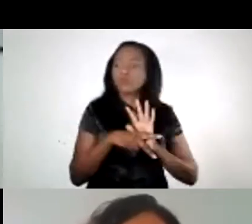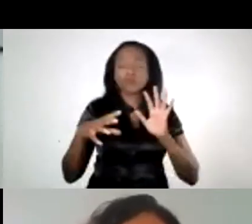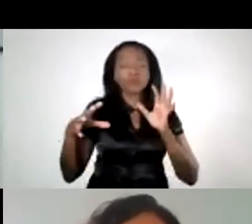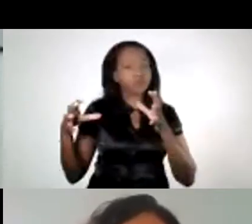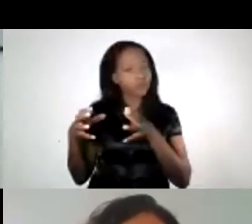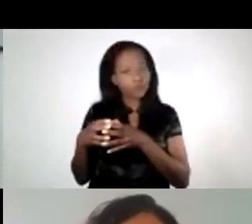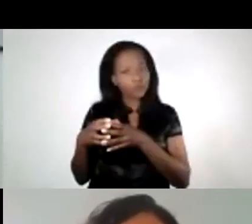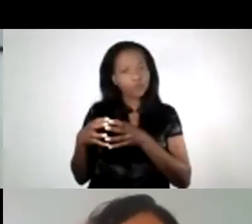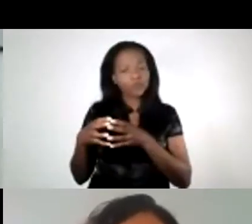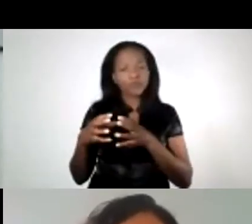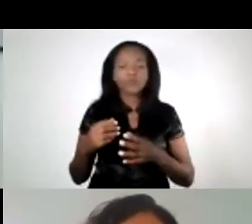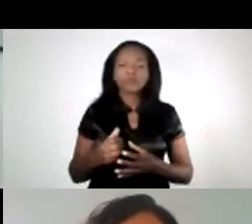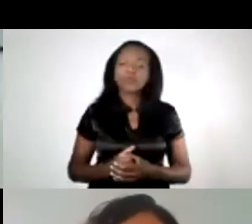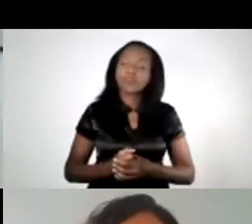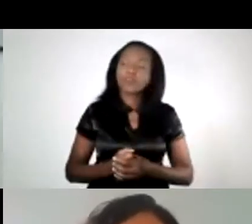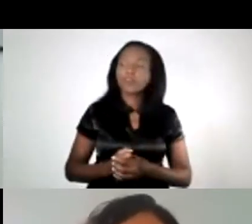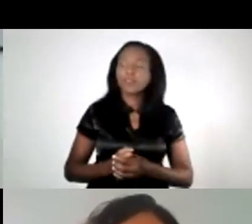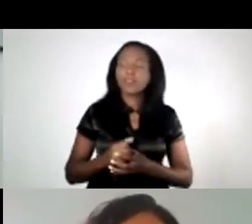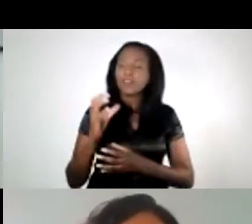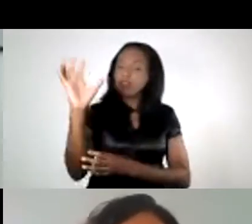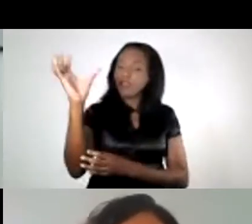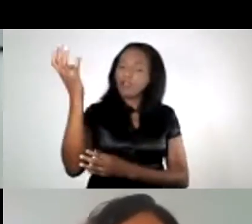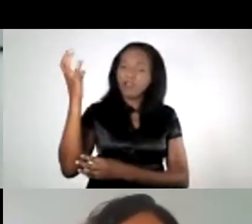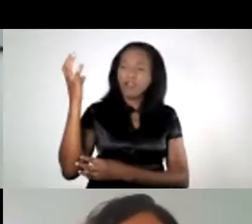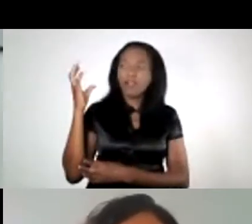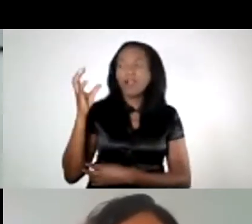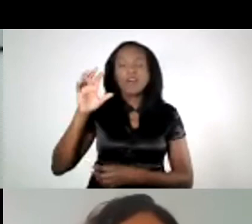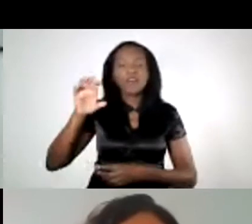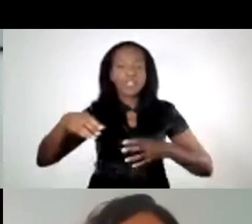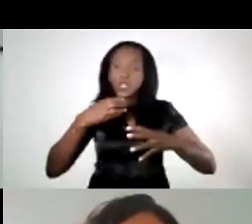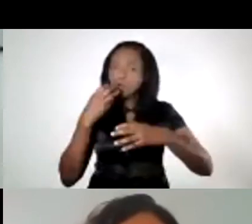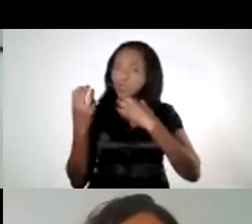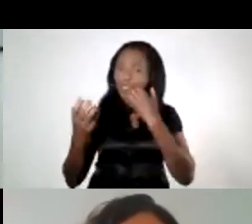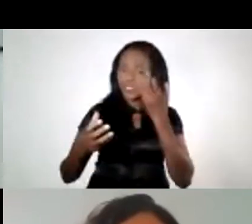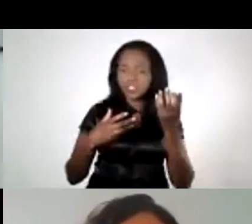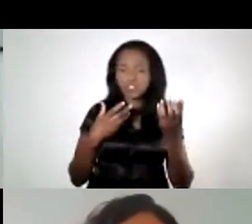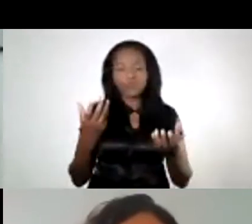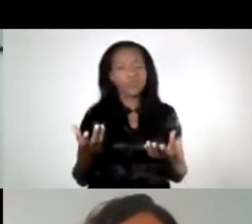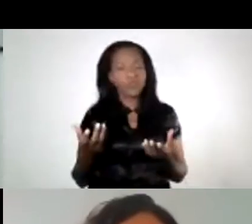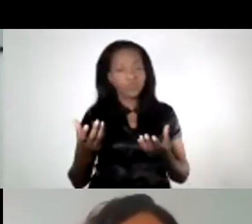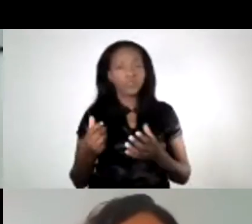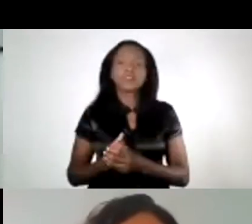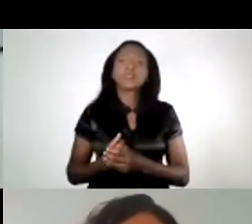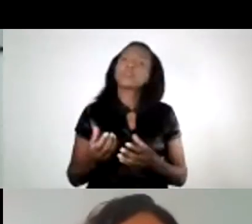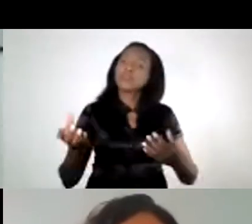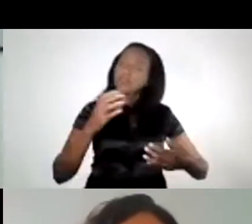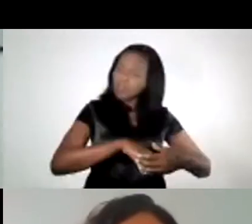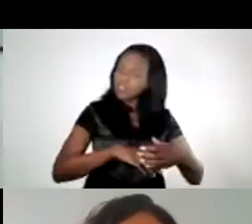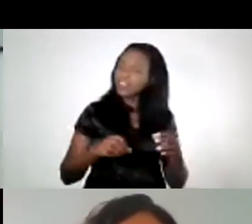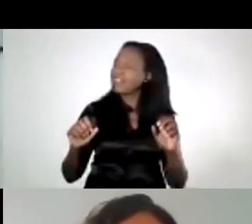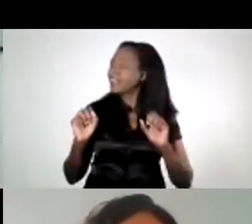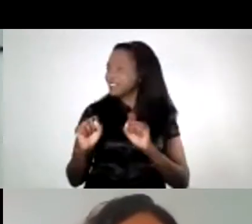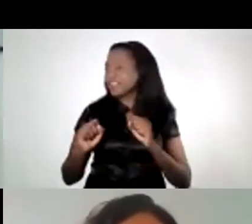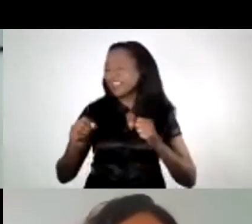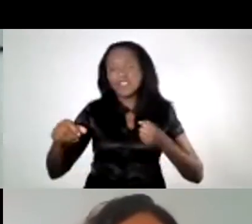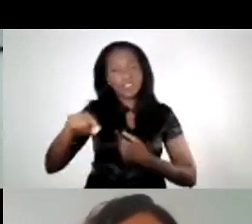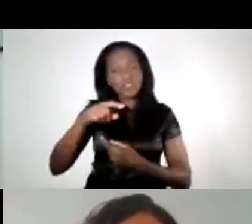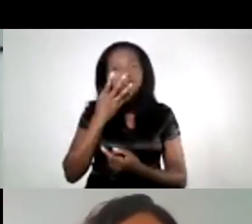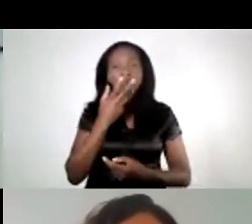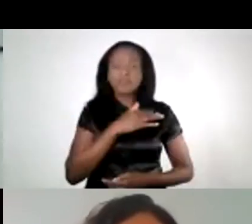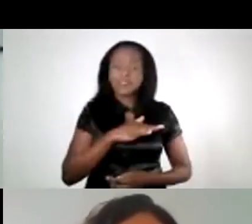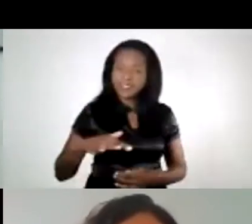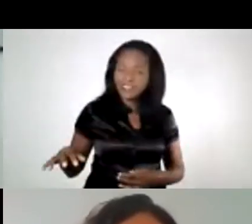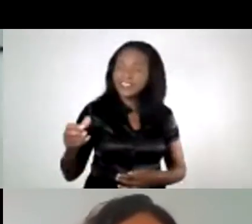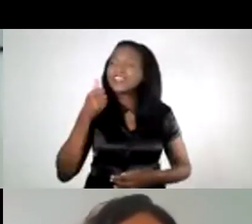Então, a árvore com as frutas, né, que estão na frente da minha casa é para partilhar com as crianças que passam, com o vovô,